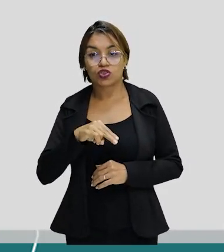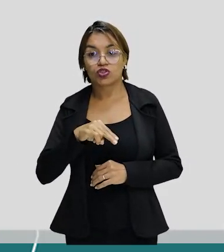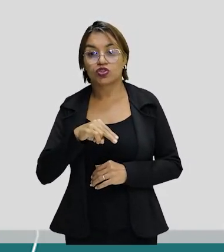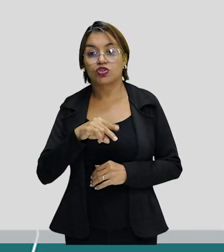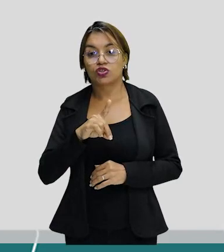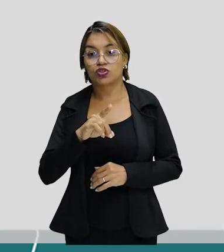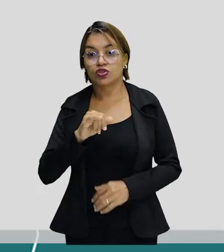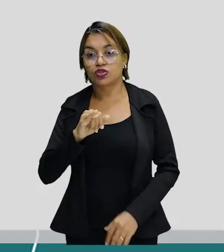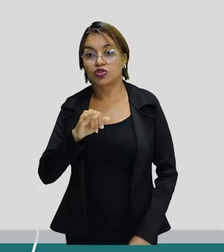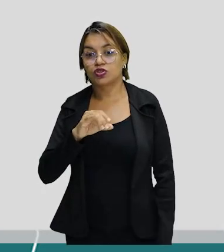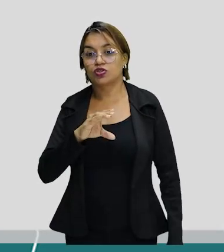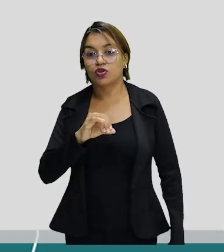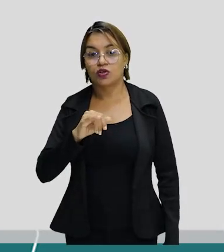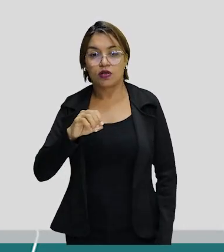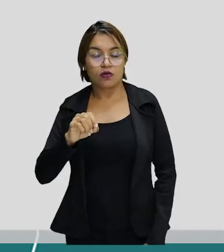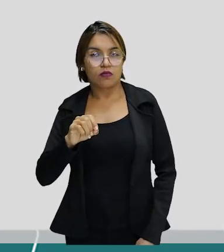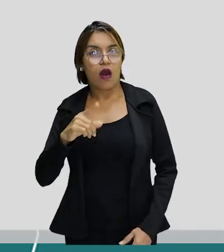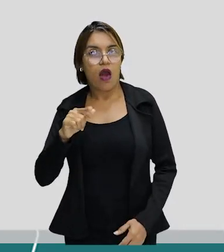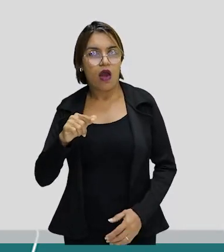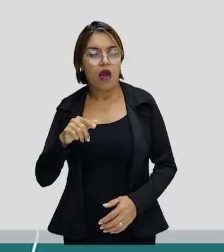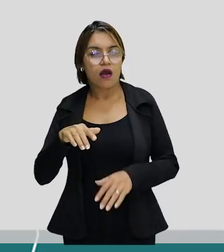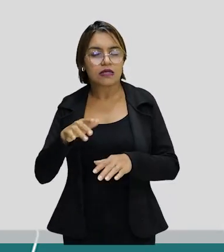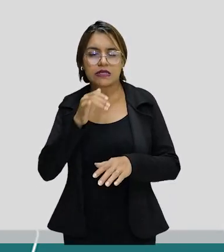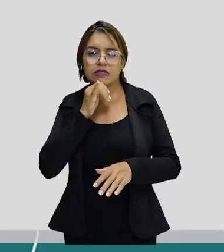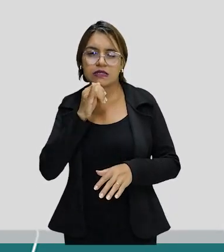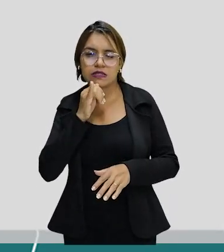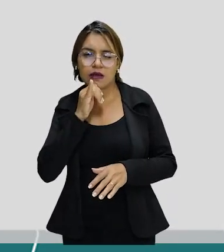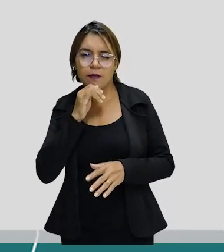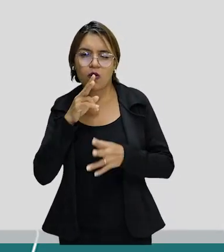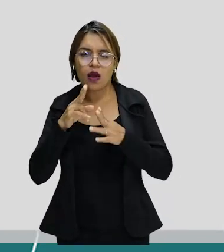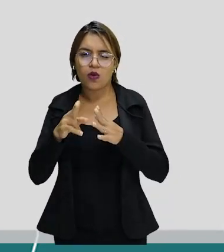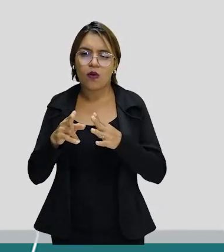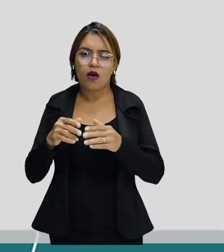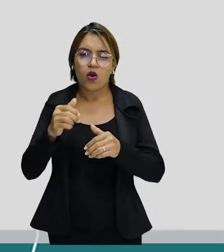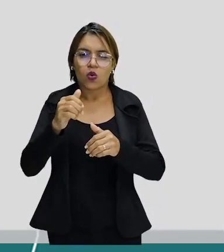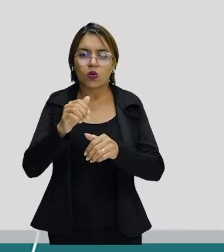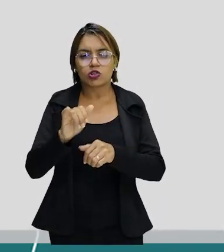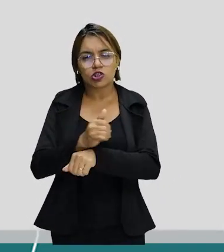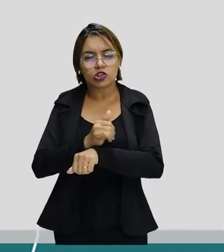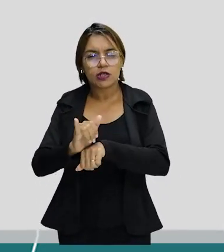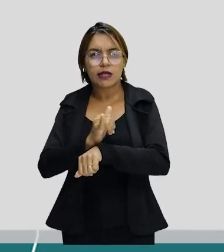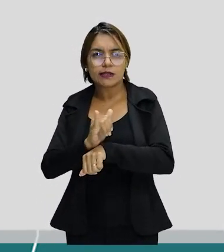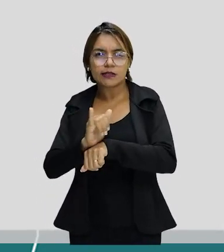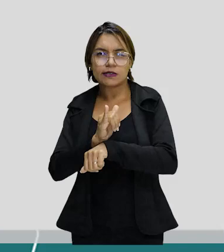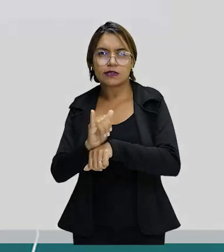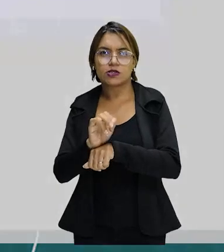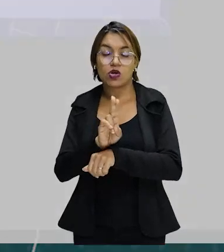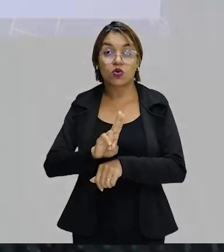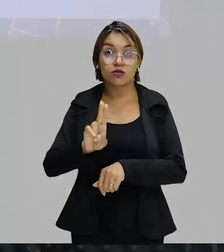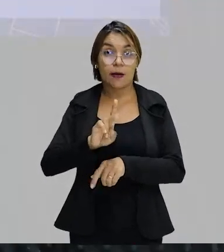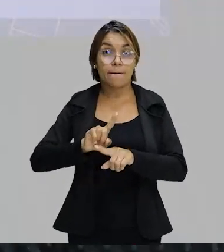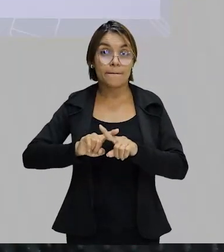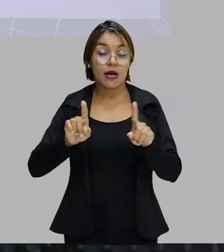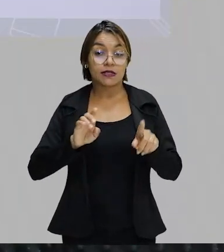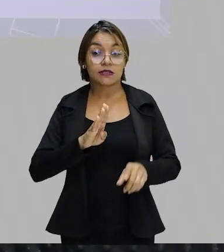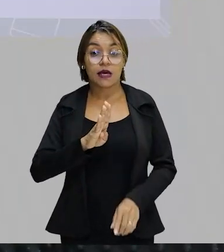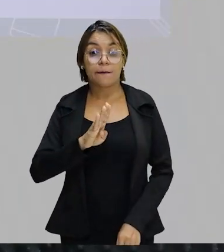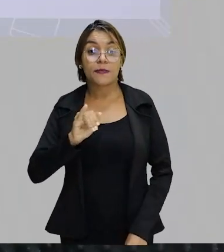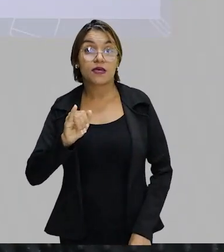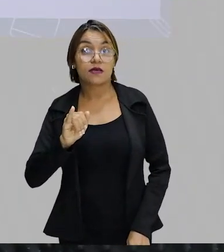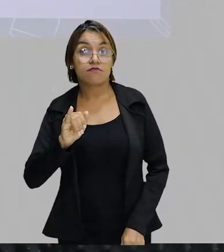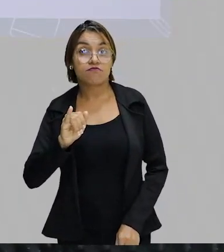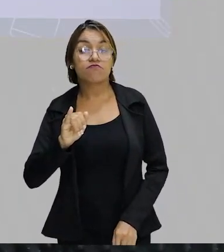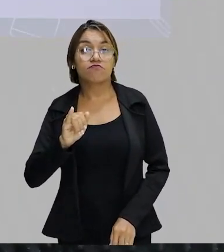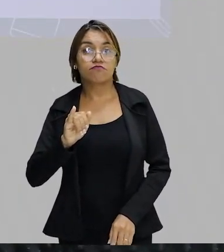necessariamente, nós temos que fazer o mesmo movimento que fizemos ainda agora, a partir da implicação. Só que agora nós temos uma bi-implicação, ou